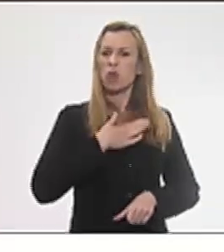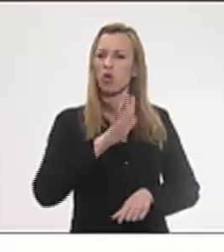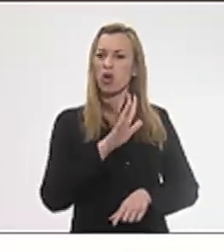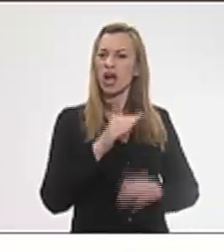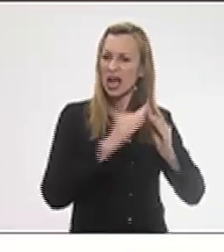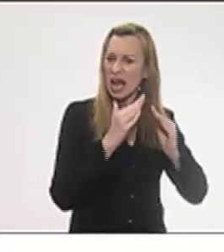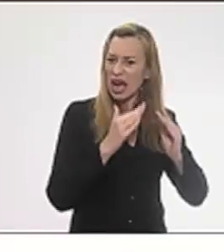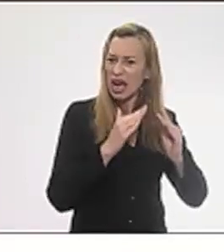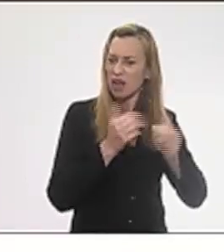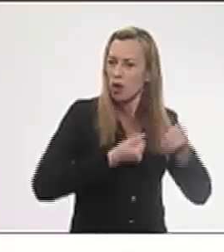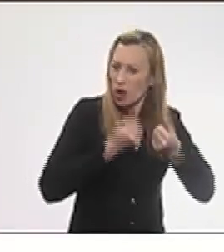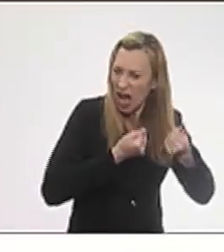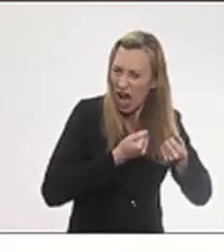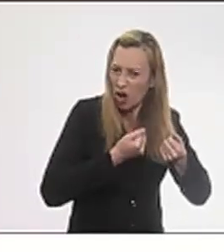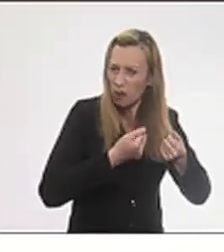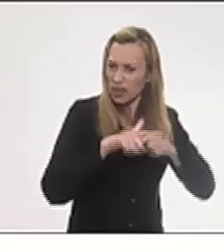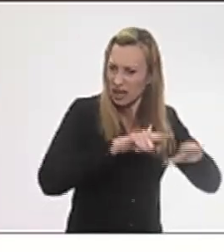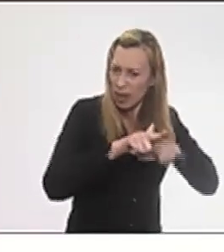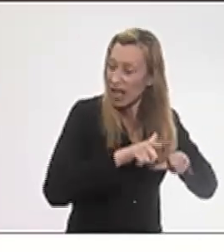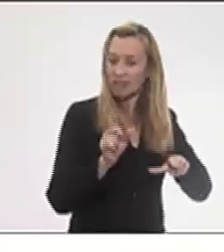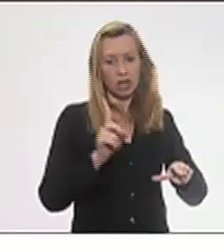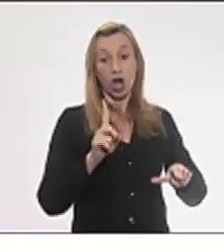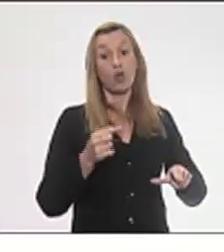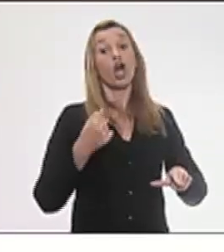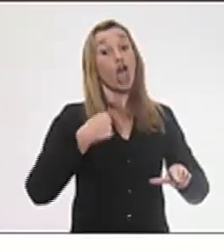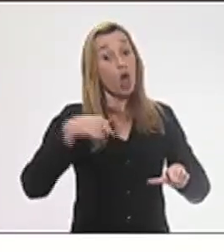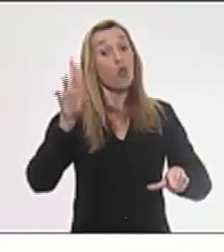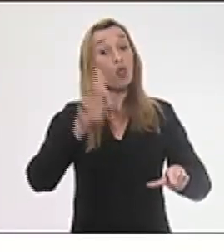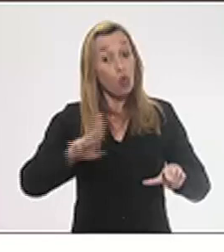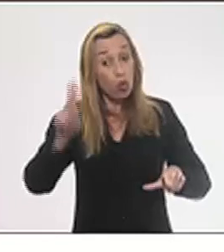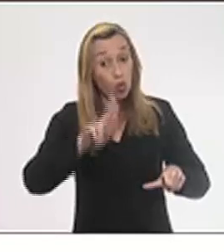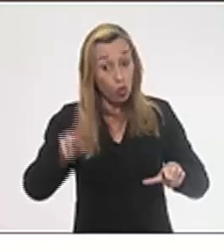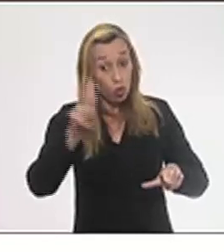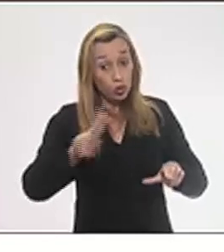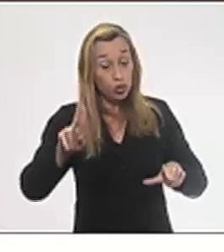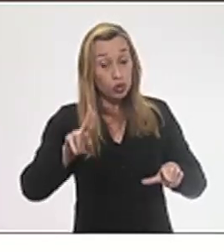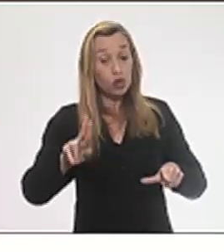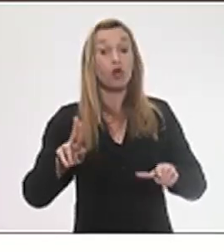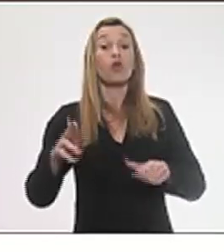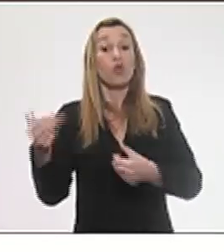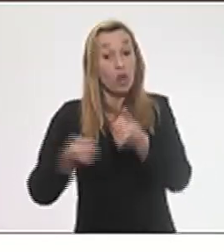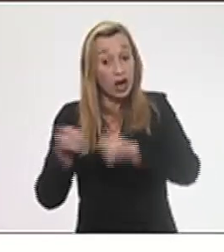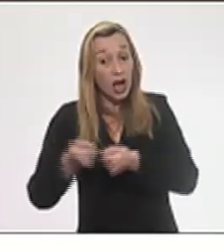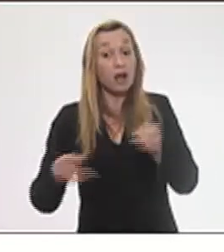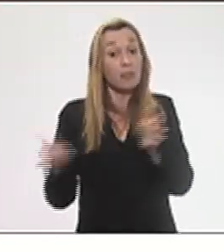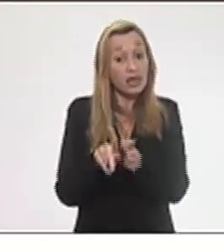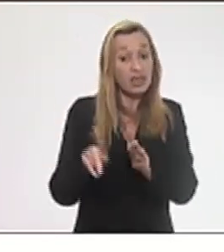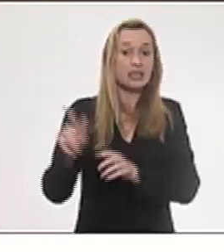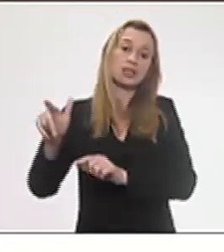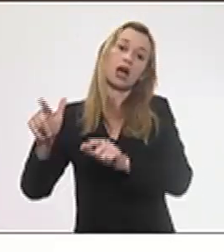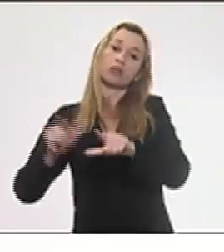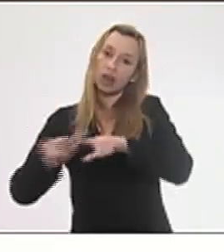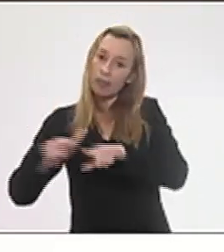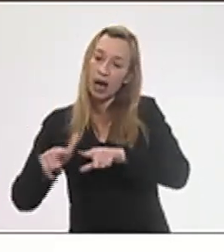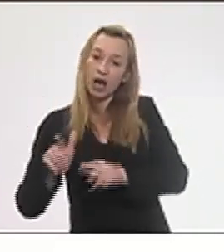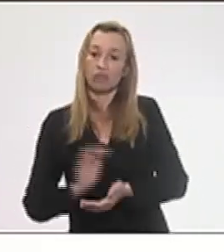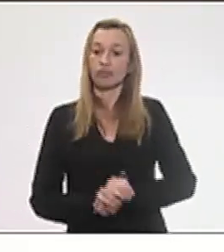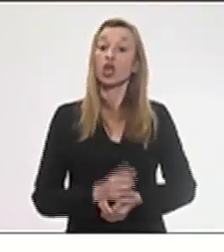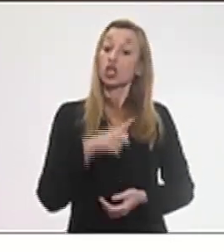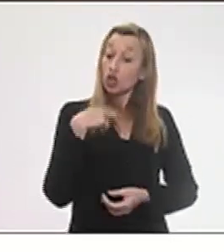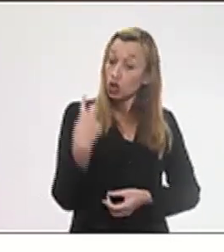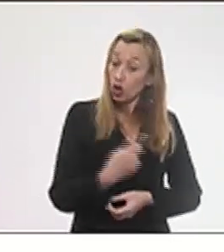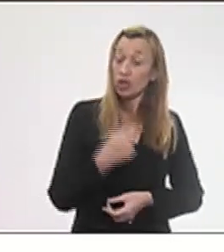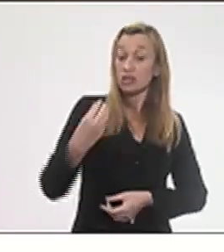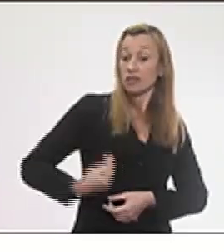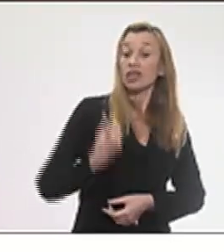público. Eu uso o serviço público porque eu sou um funcionário público da sociedade. Então, nós estamos aqui para trazer